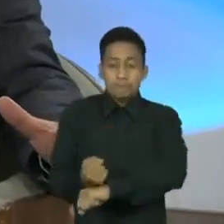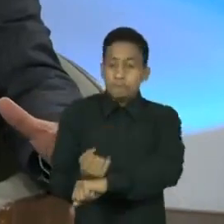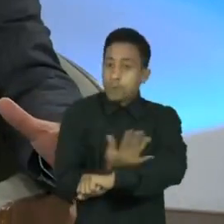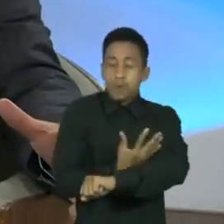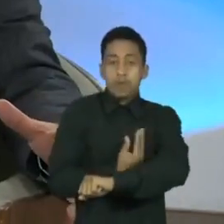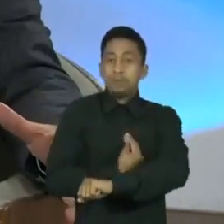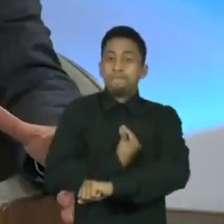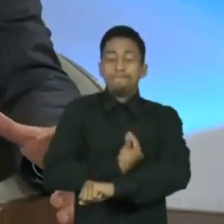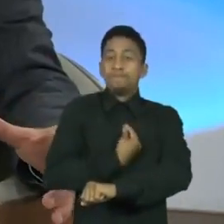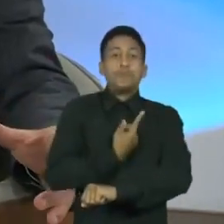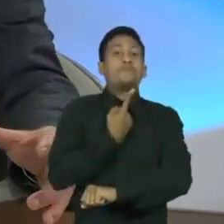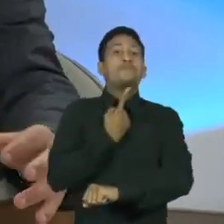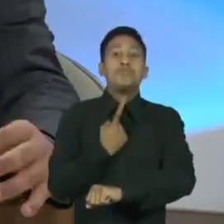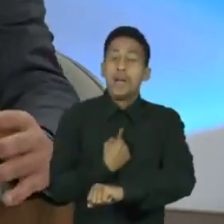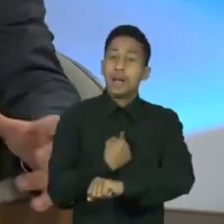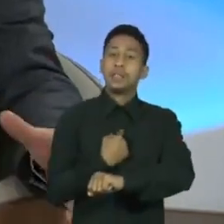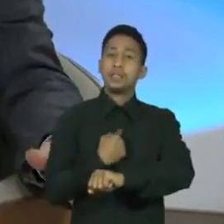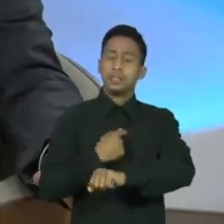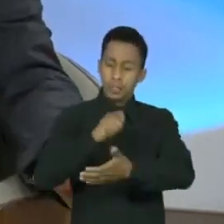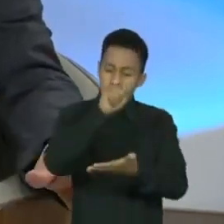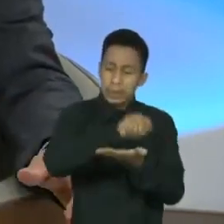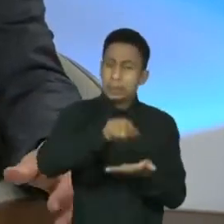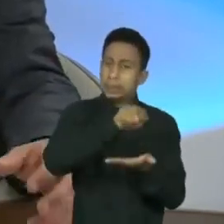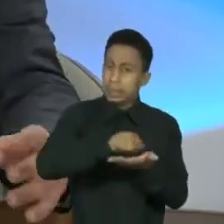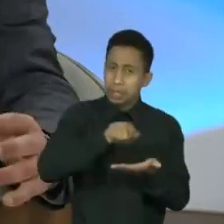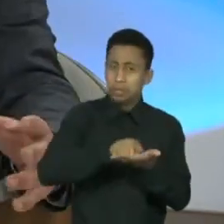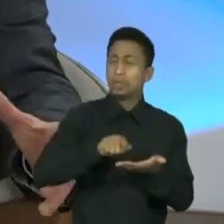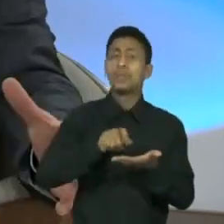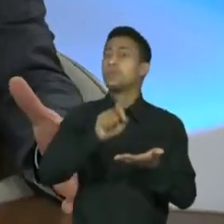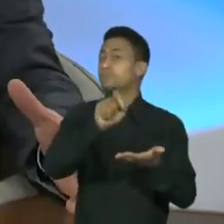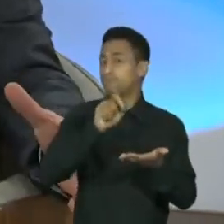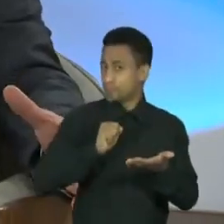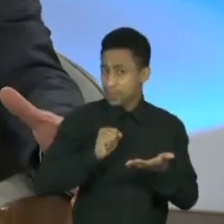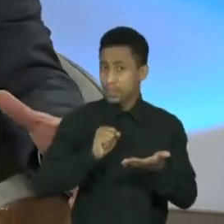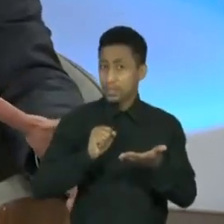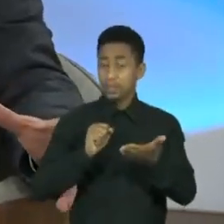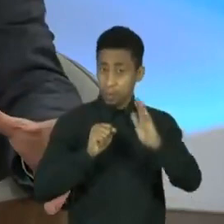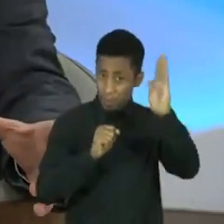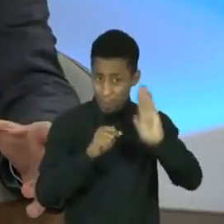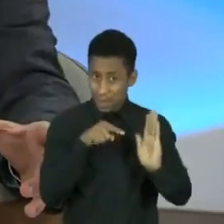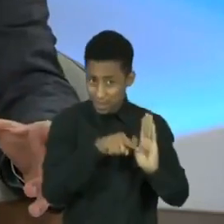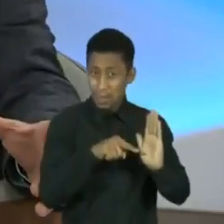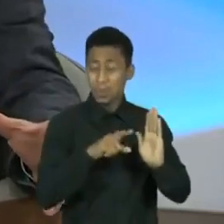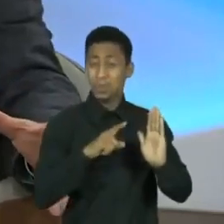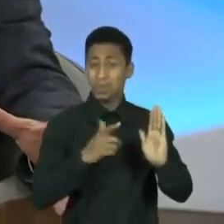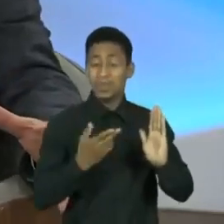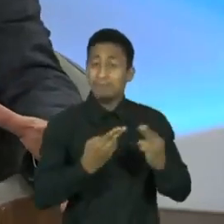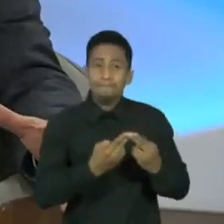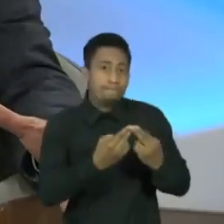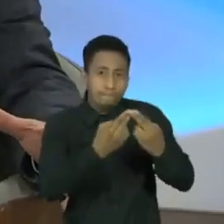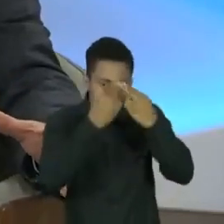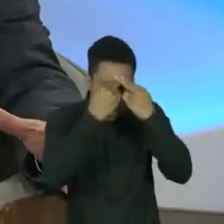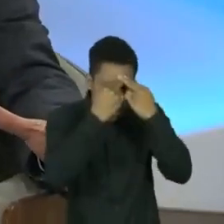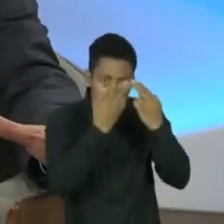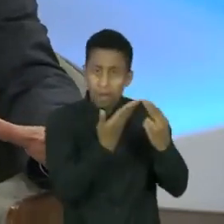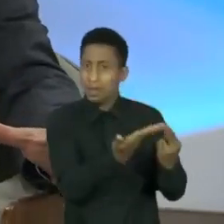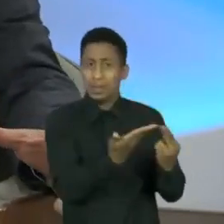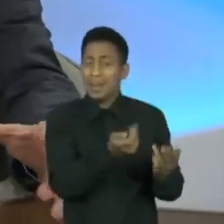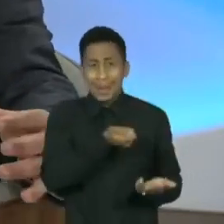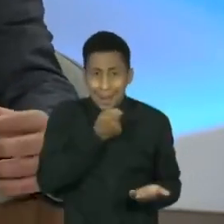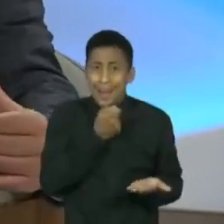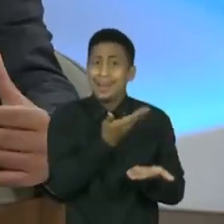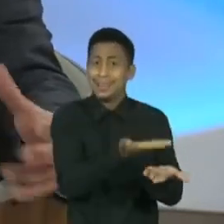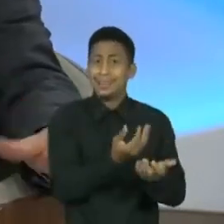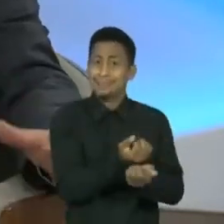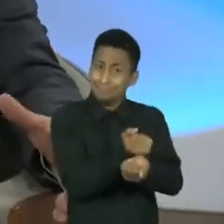não superou inúmeros traumas, né? E este trauma da escravidão